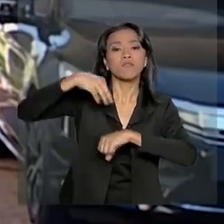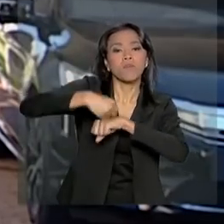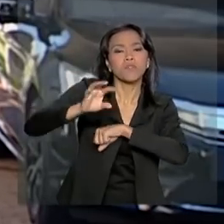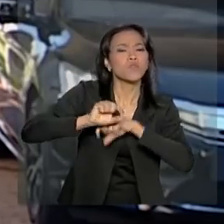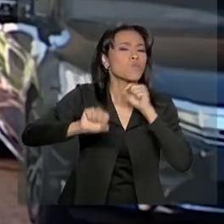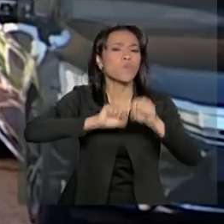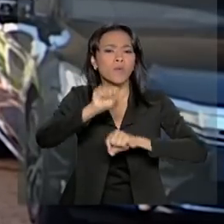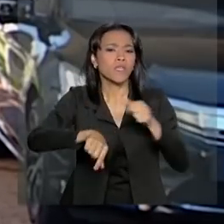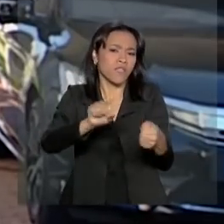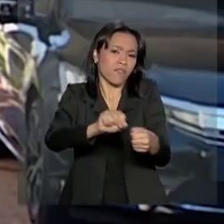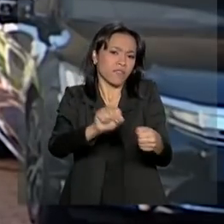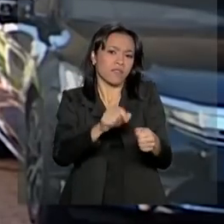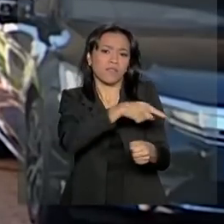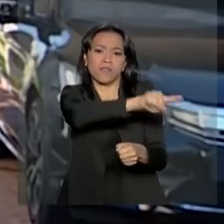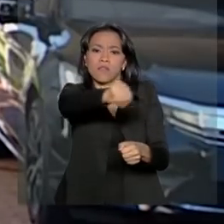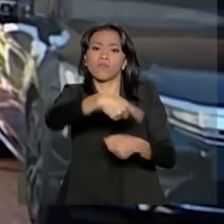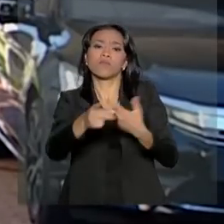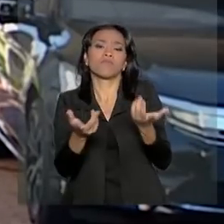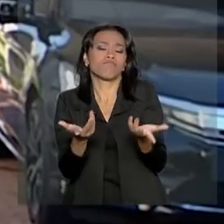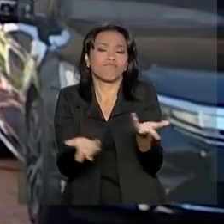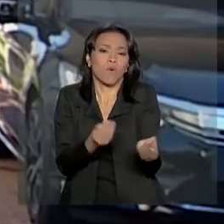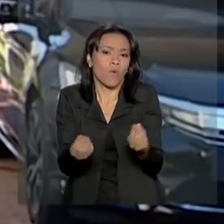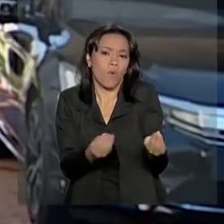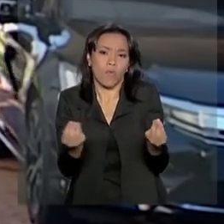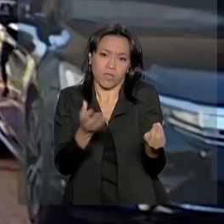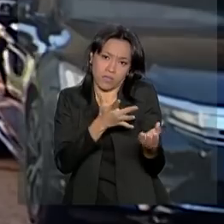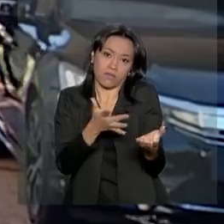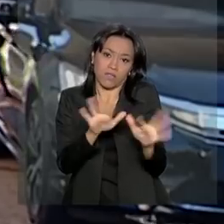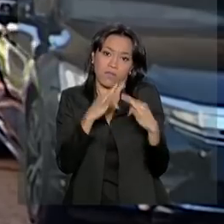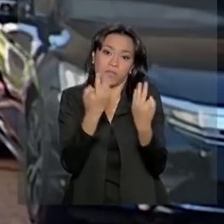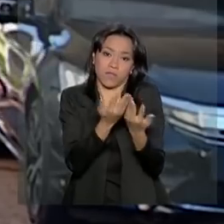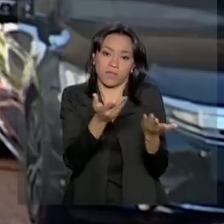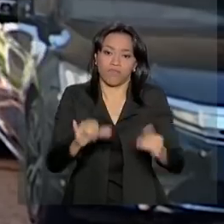feito pelas famílias envolvidas na tragédia. Vamos ver.